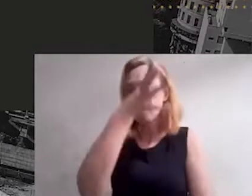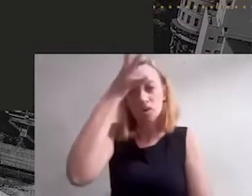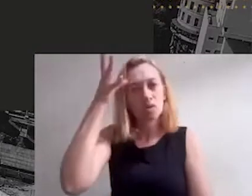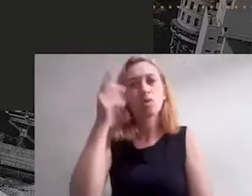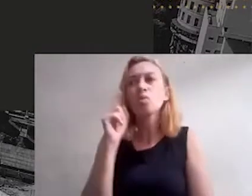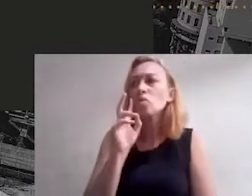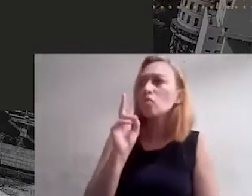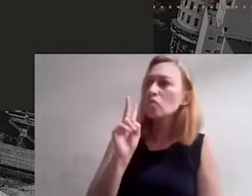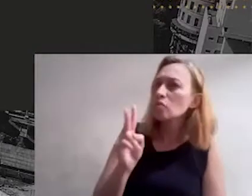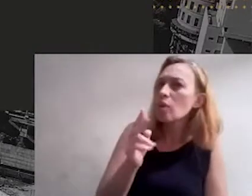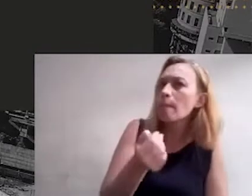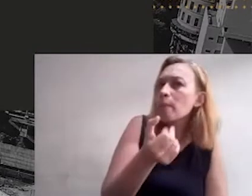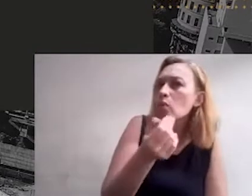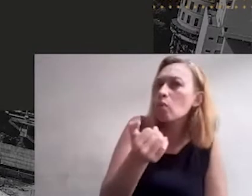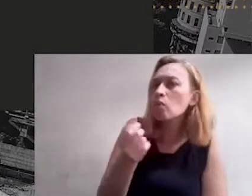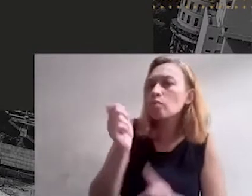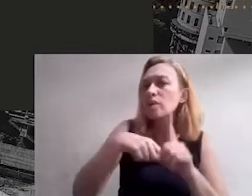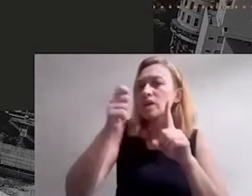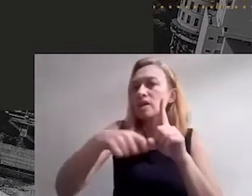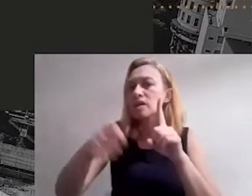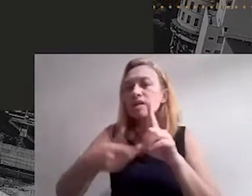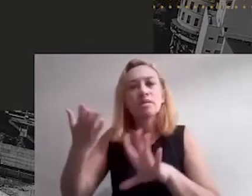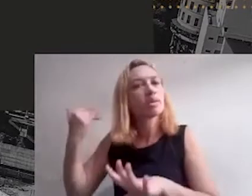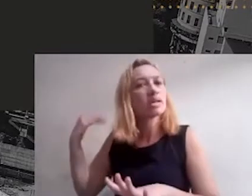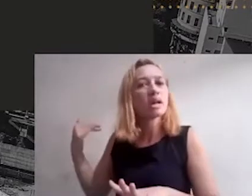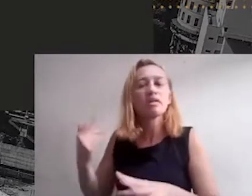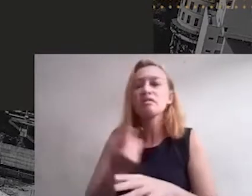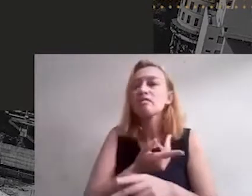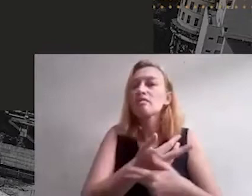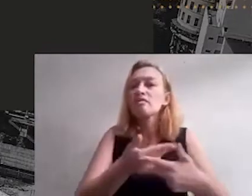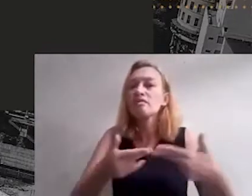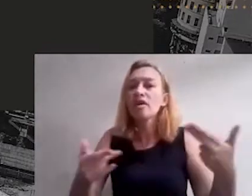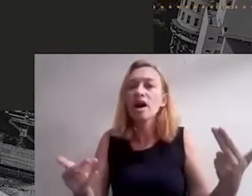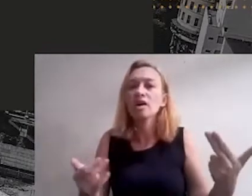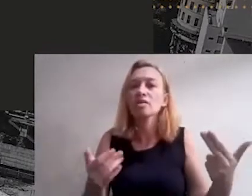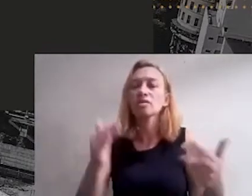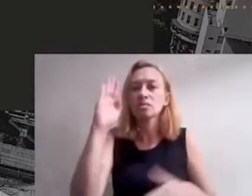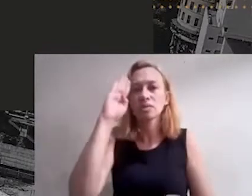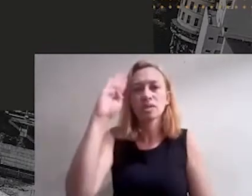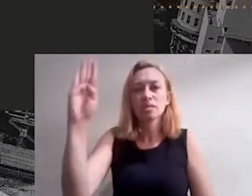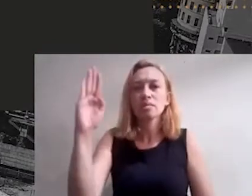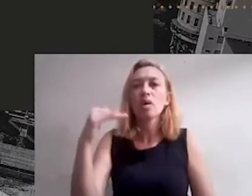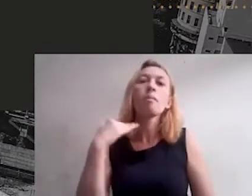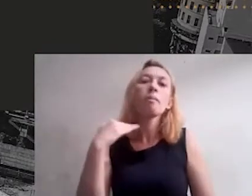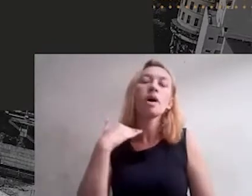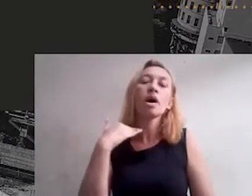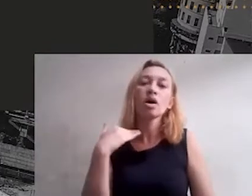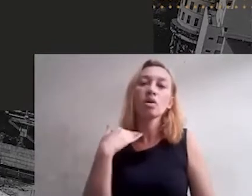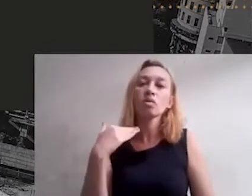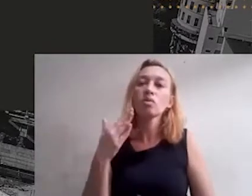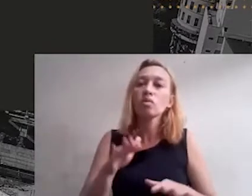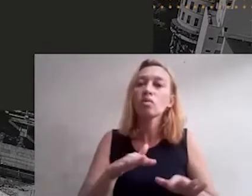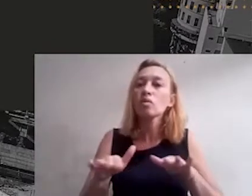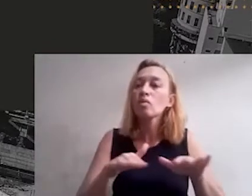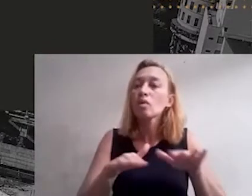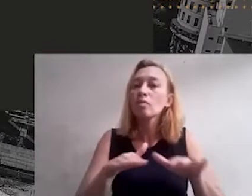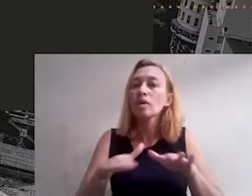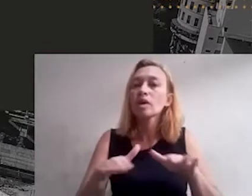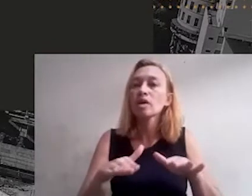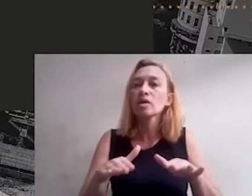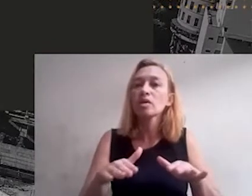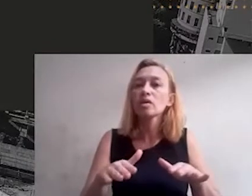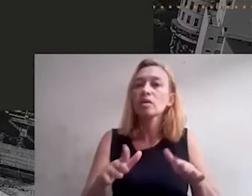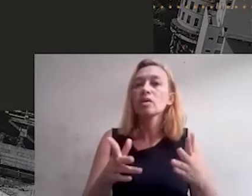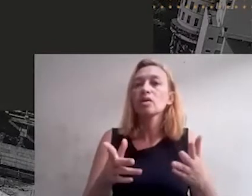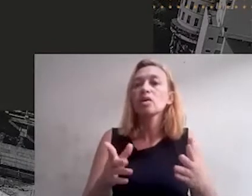os principais bancos brasileiros declarando e entregando uma manifestação ao presidente do Conselho da